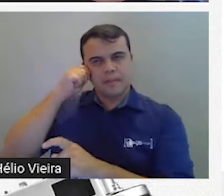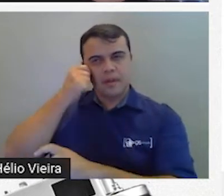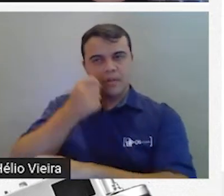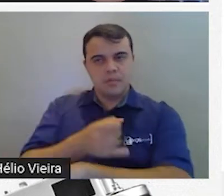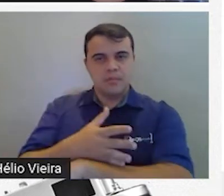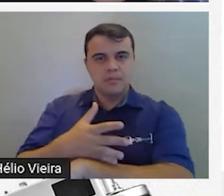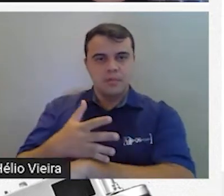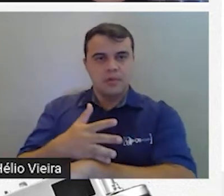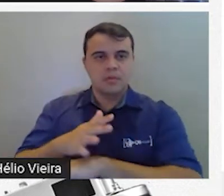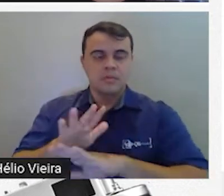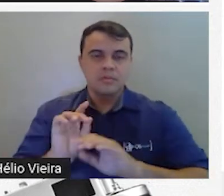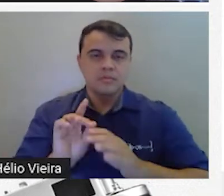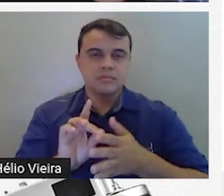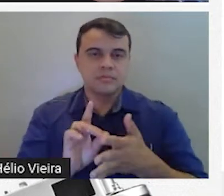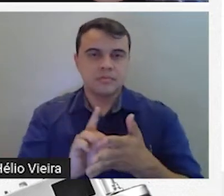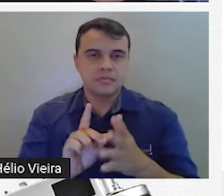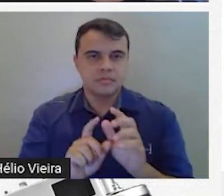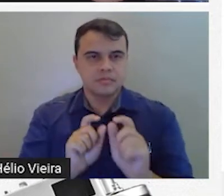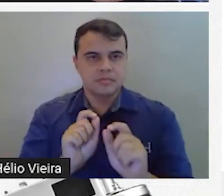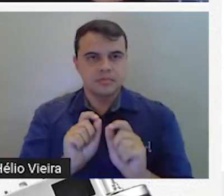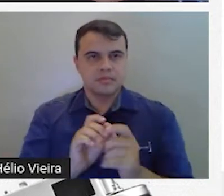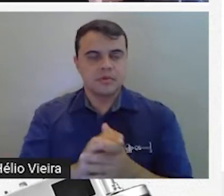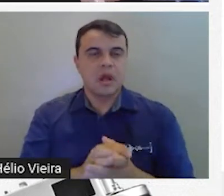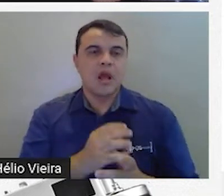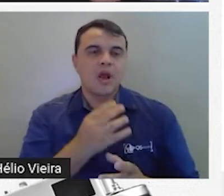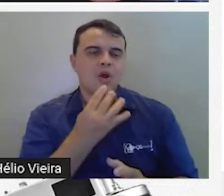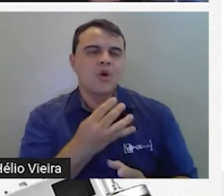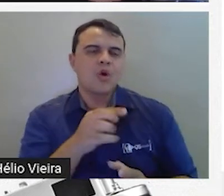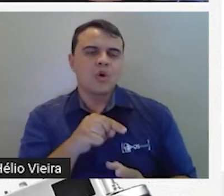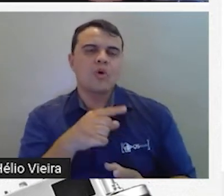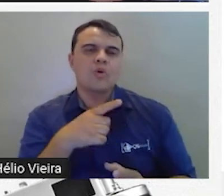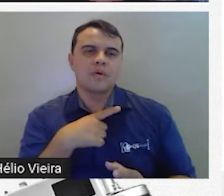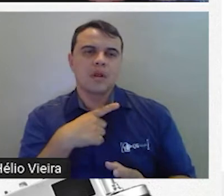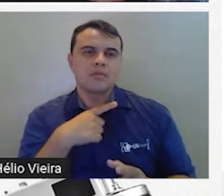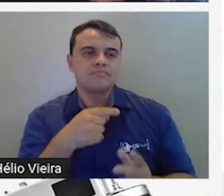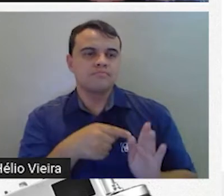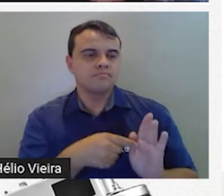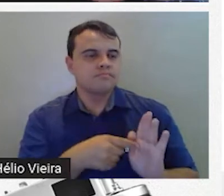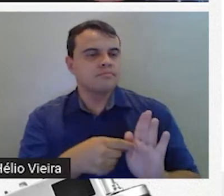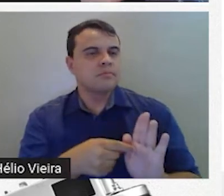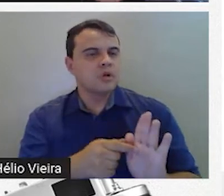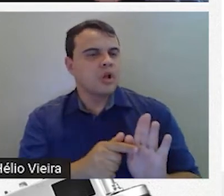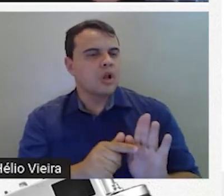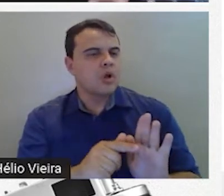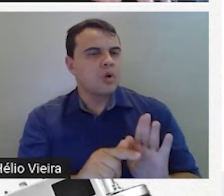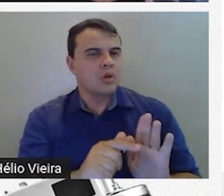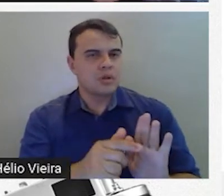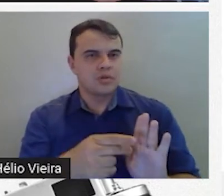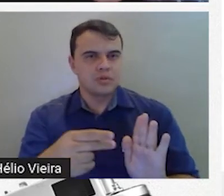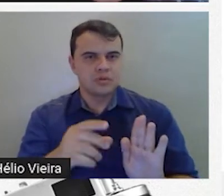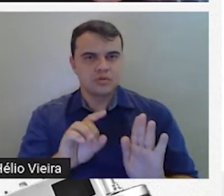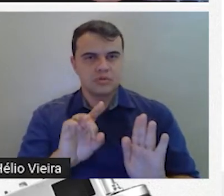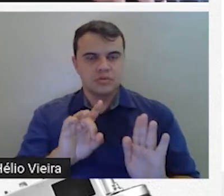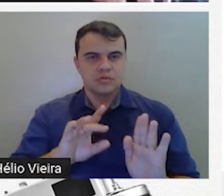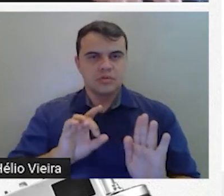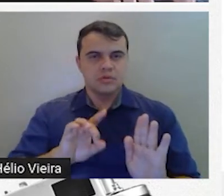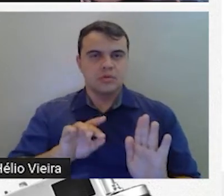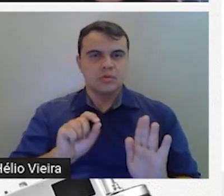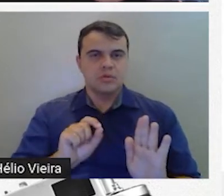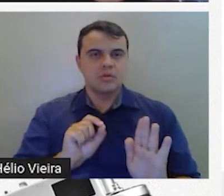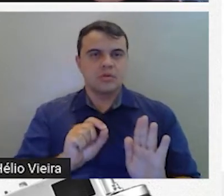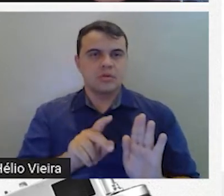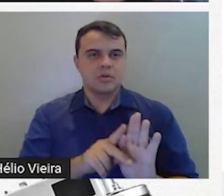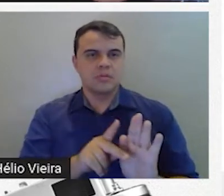Mas, na verdade, a cor ela também vai transmitir outras coisas, além da questão